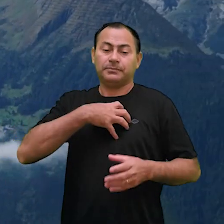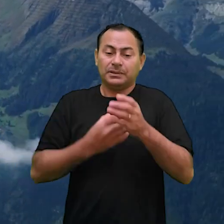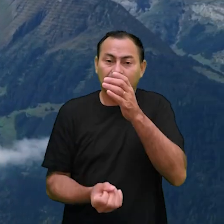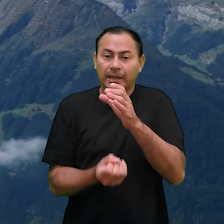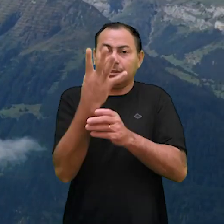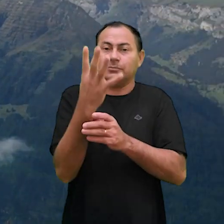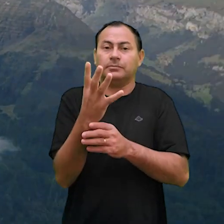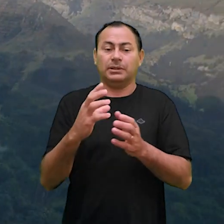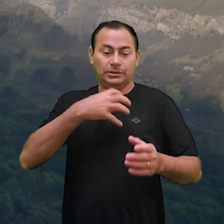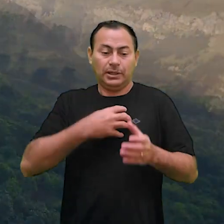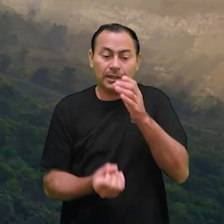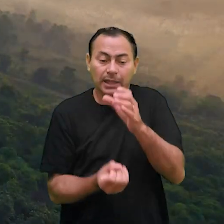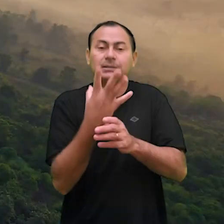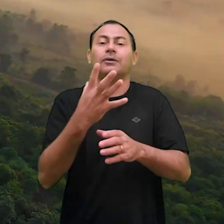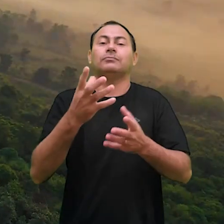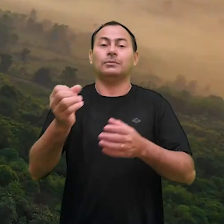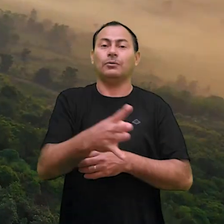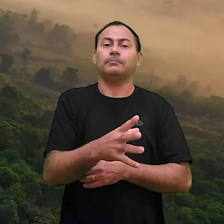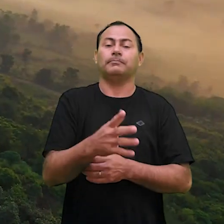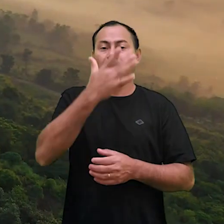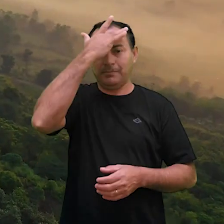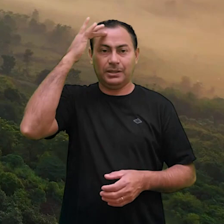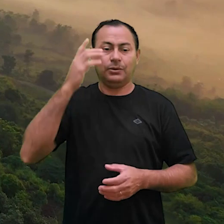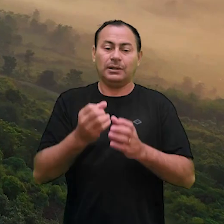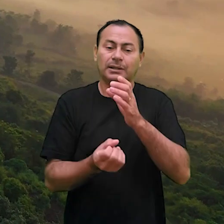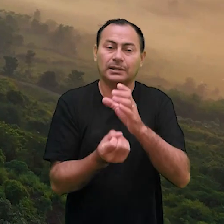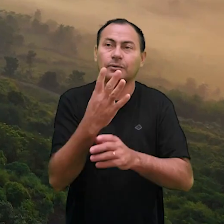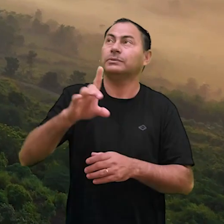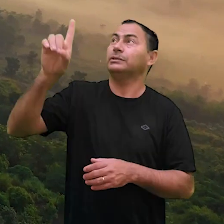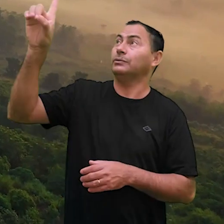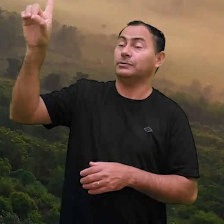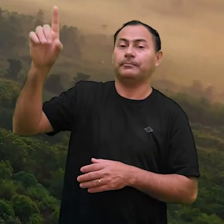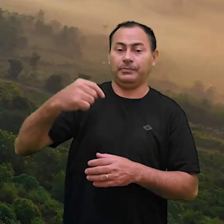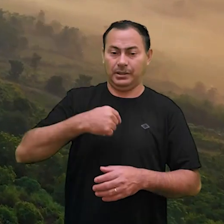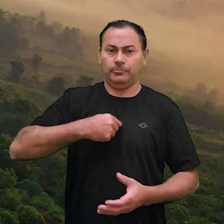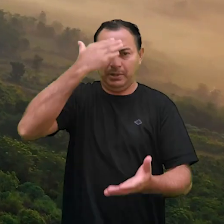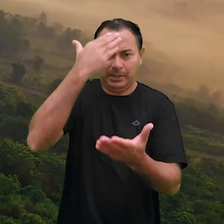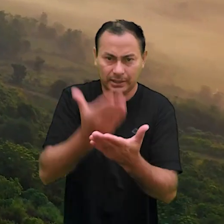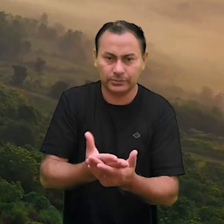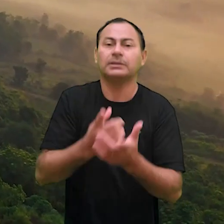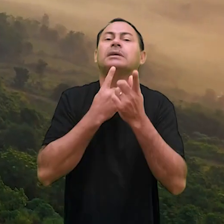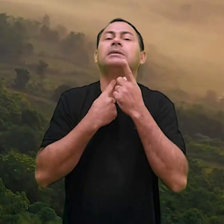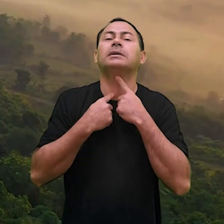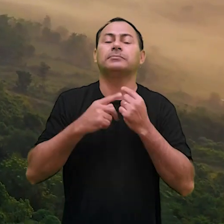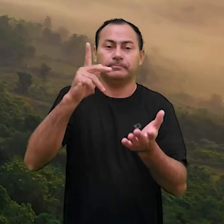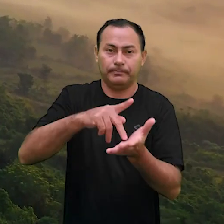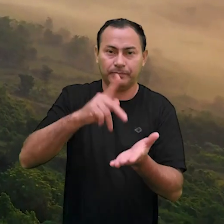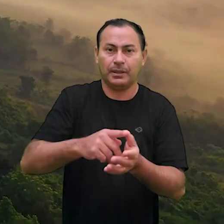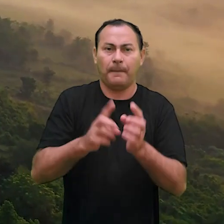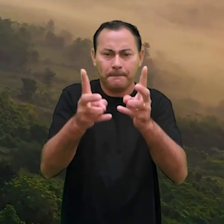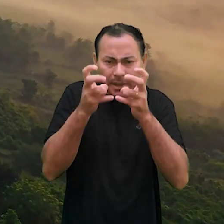ato de criação e, como resultado desse ato de criação, elas são criação de Deus. Eu creio que